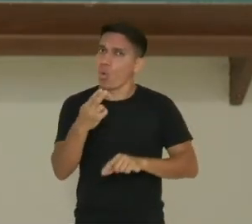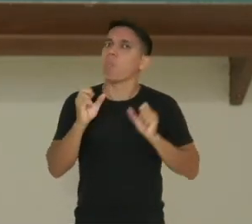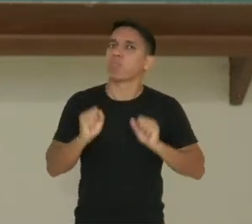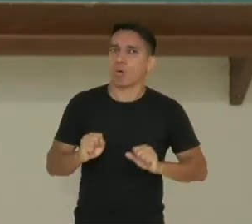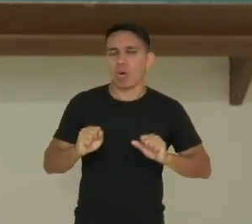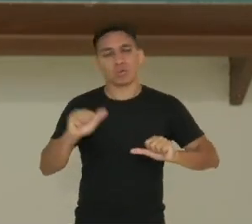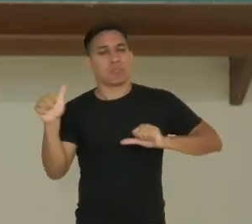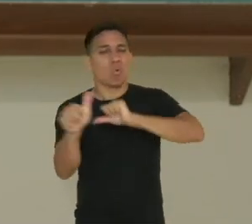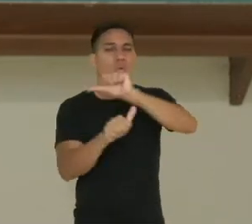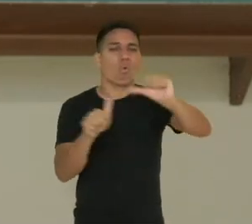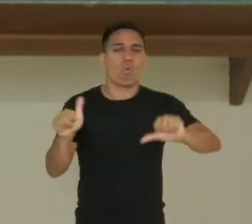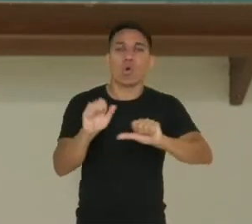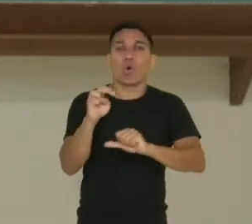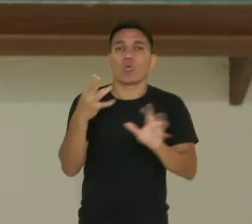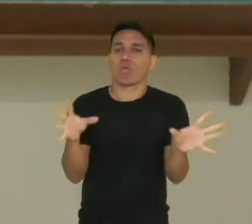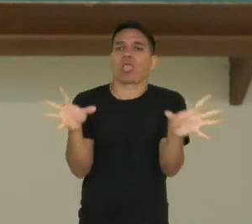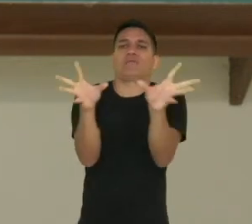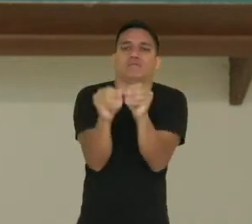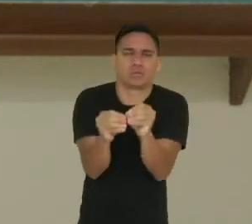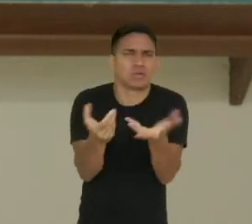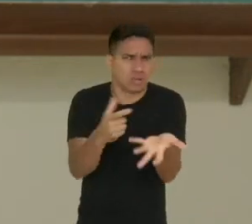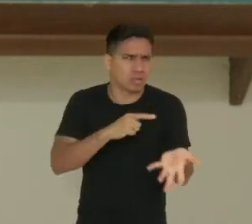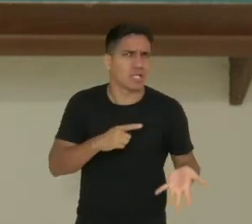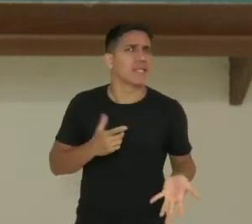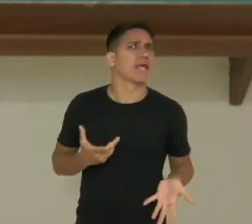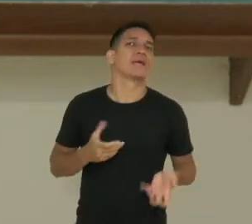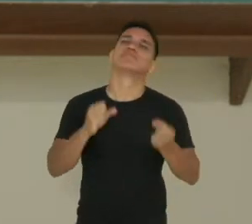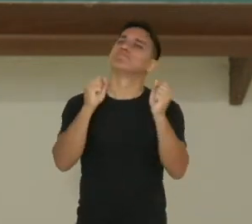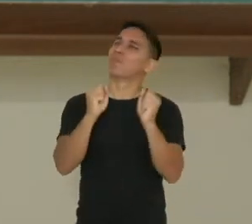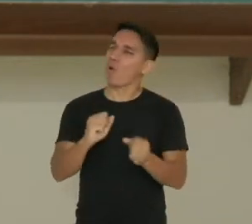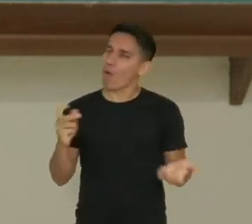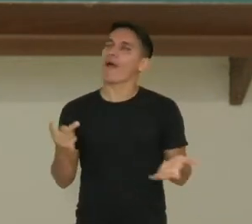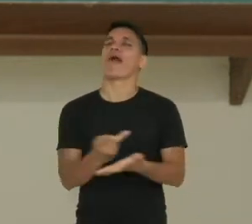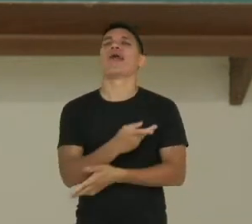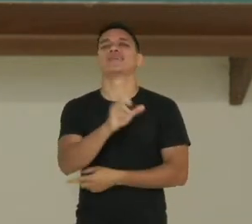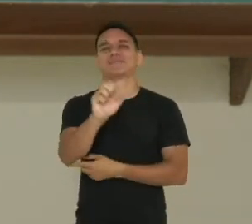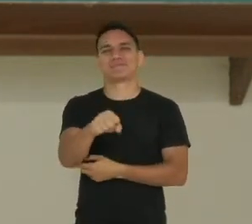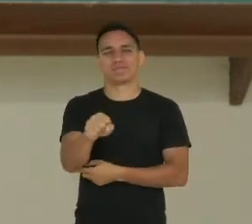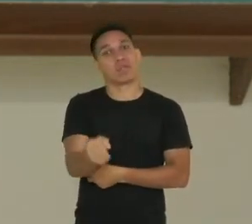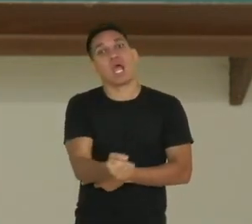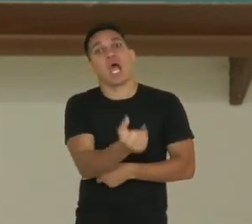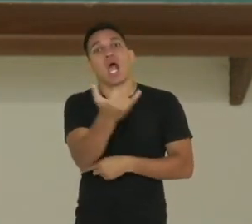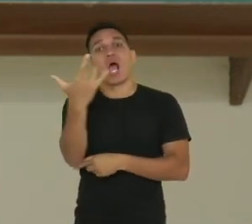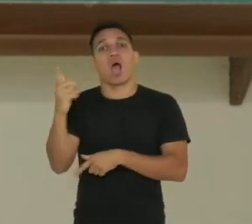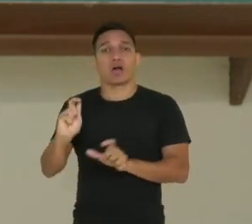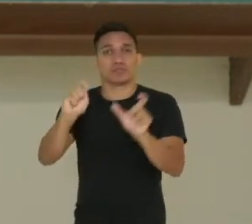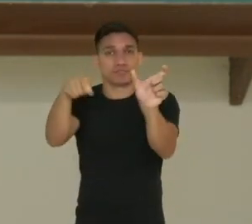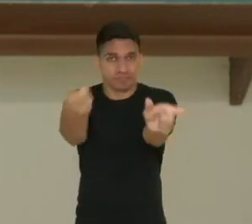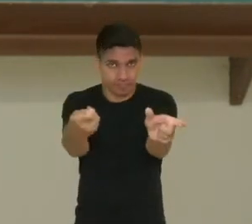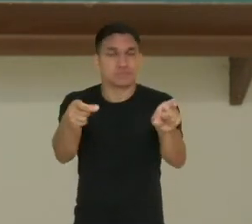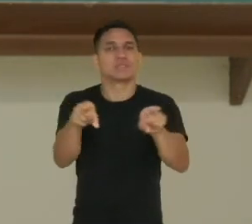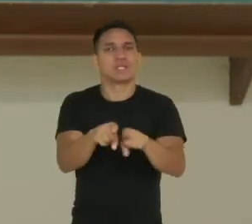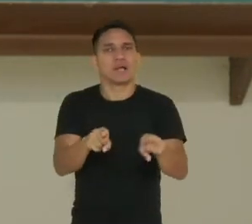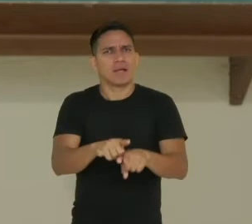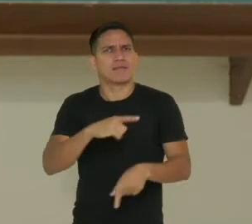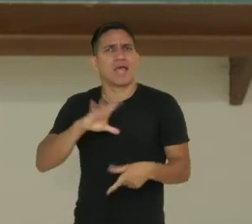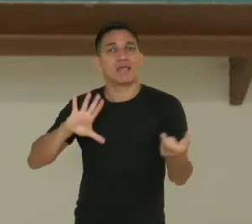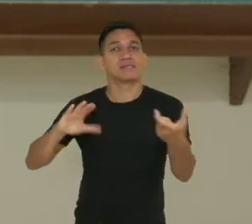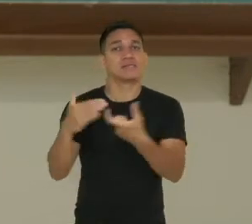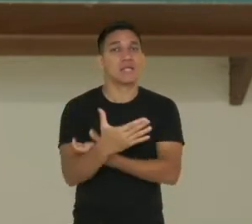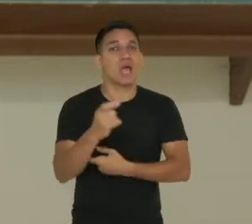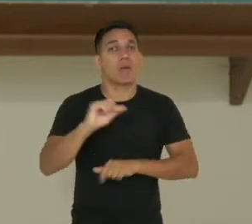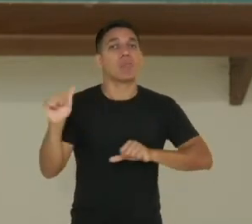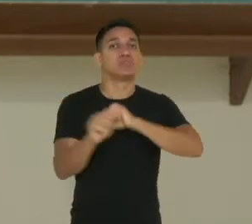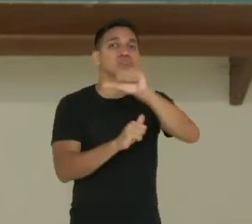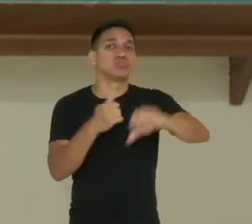de simplificação, alguma coisa nesse sentido? Pode, né, pessoal? Temos algumas palavras, alguns termos que